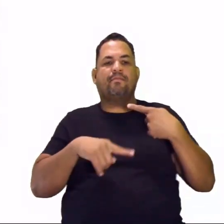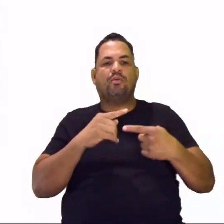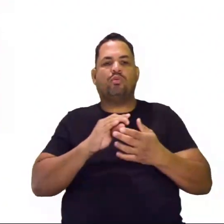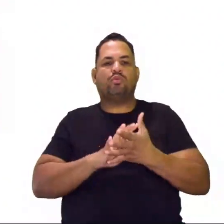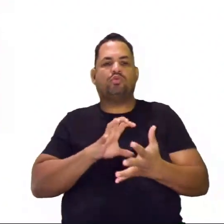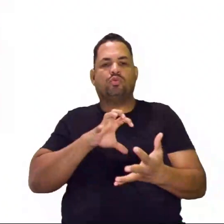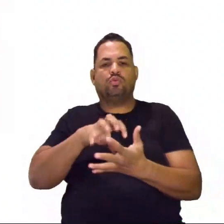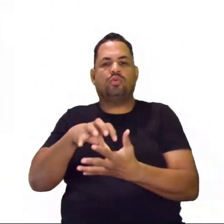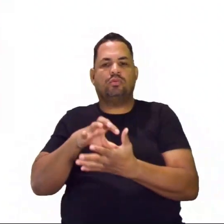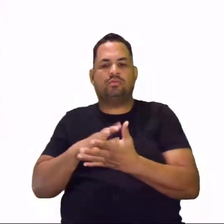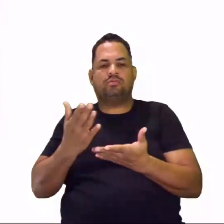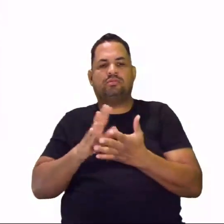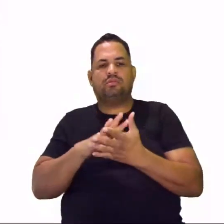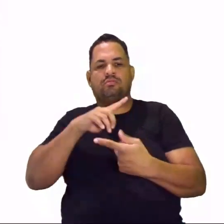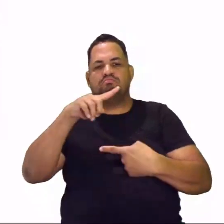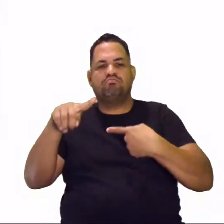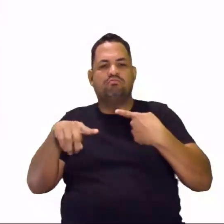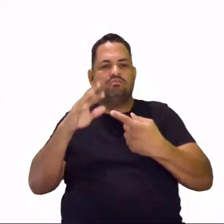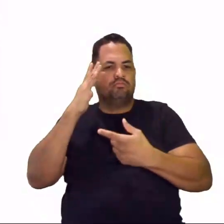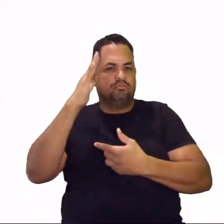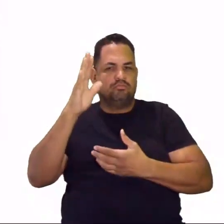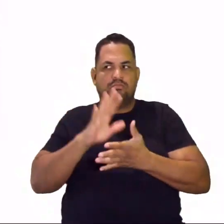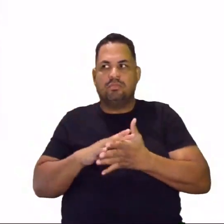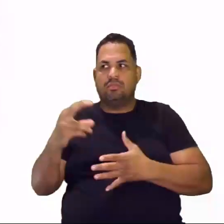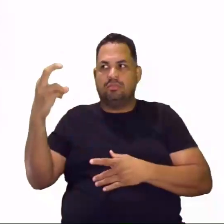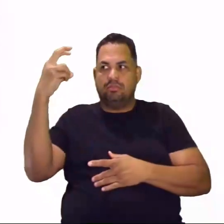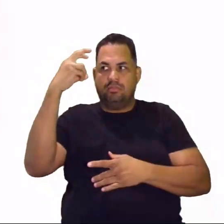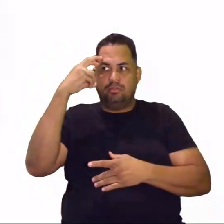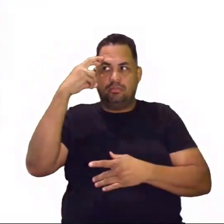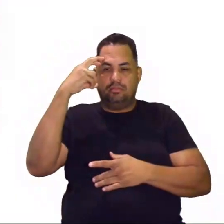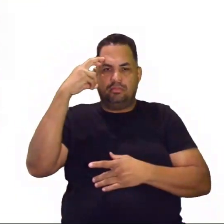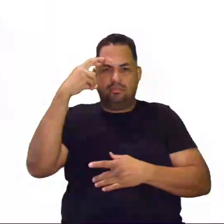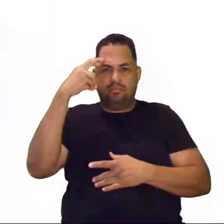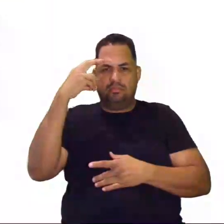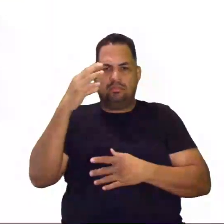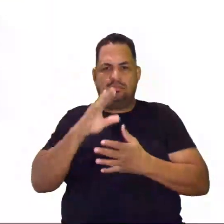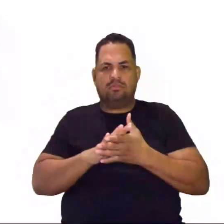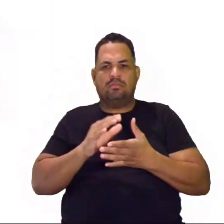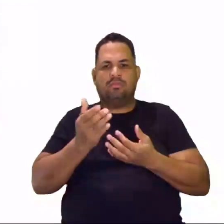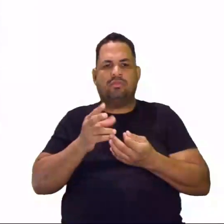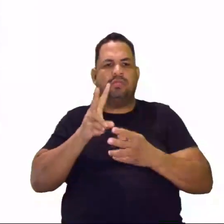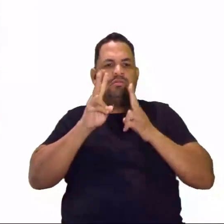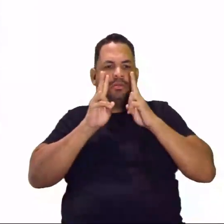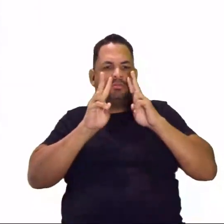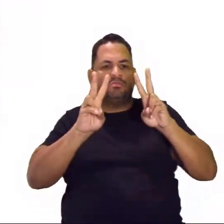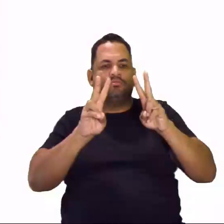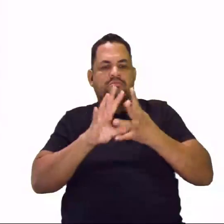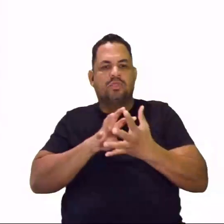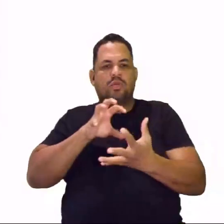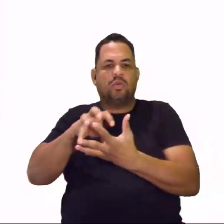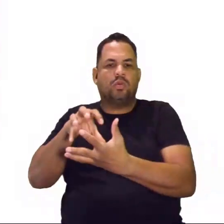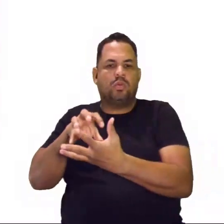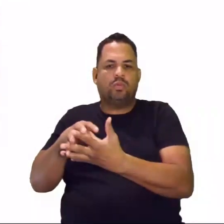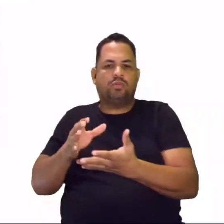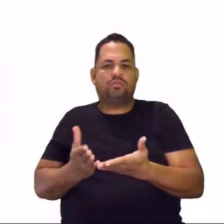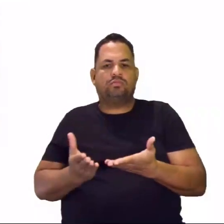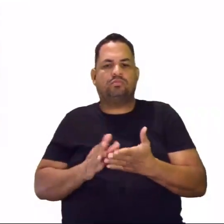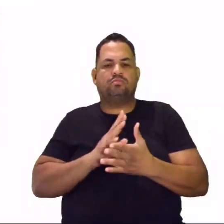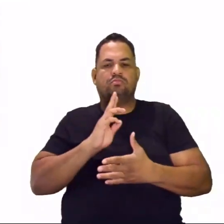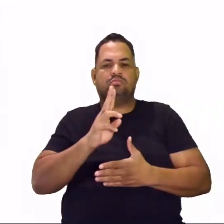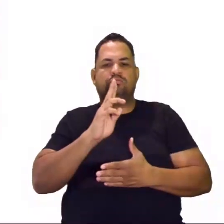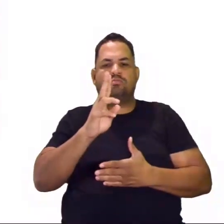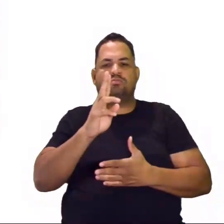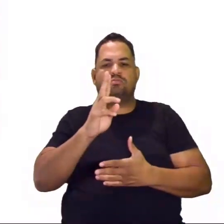ele se refere a uma perspectiva teórica e cultural que realiza uma releitura da colonização